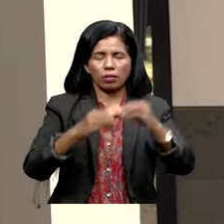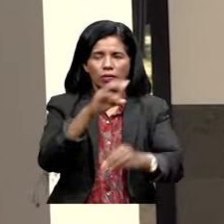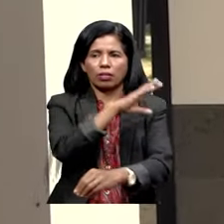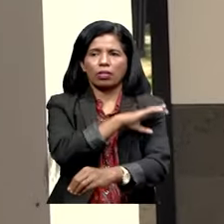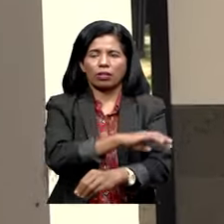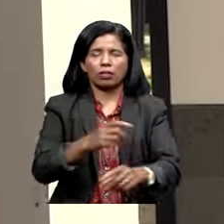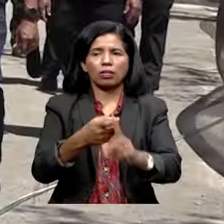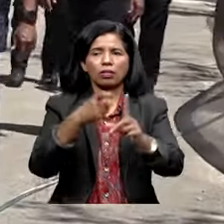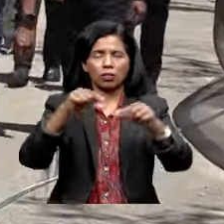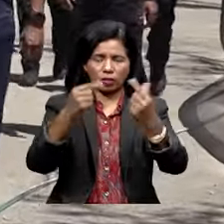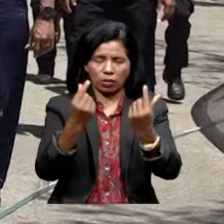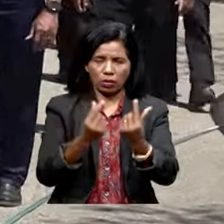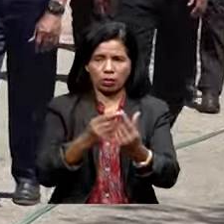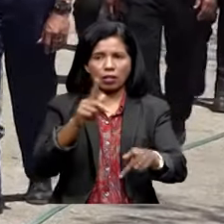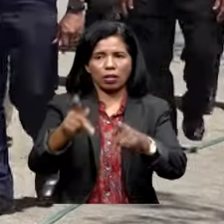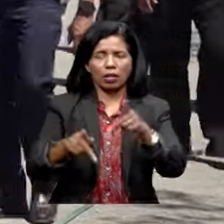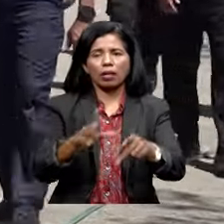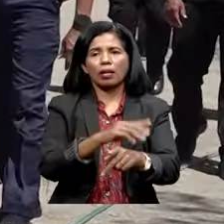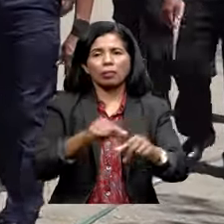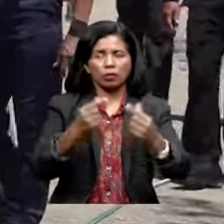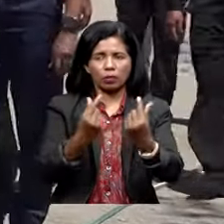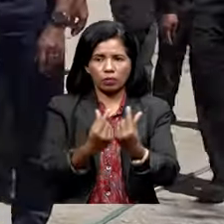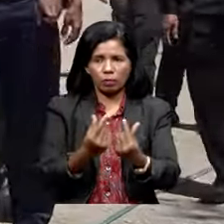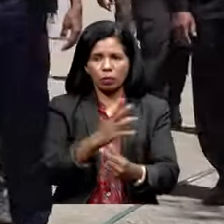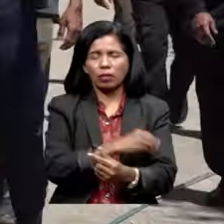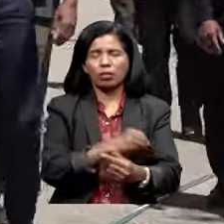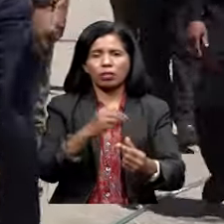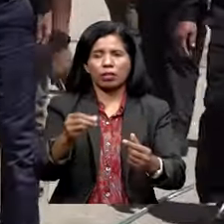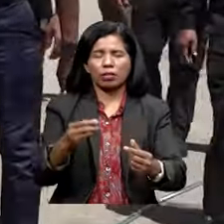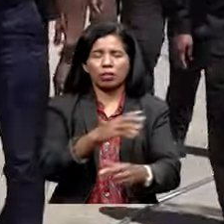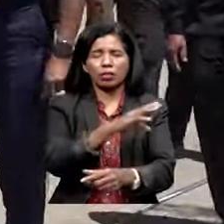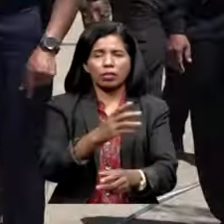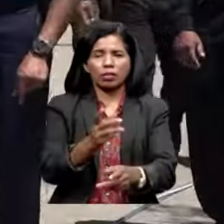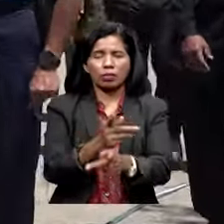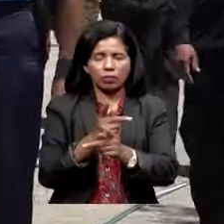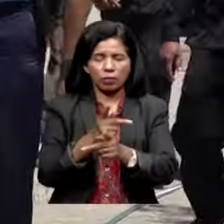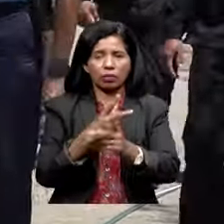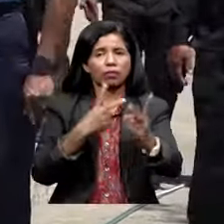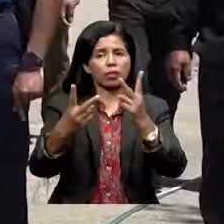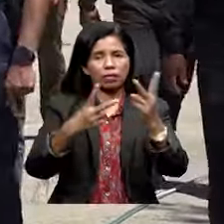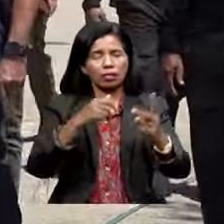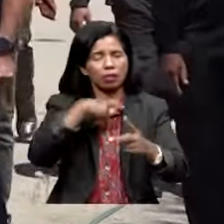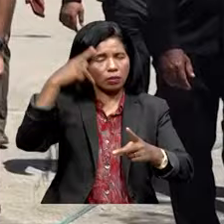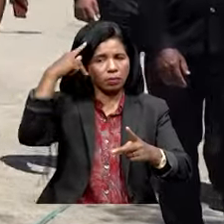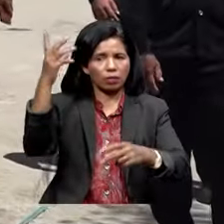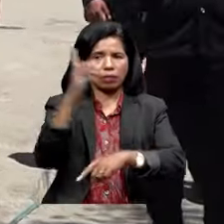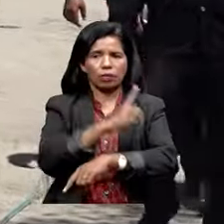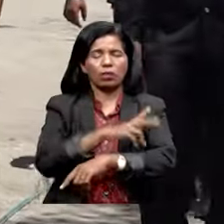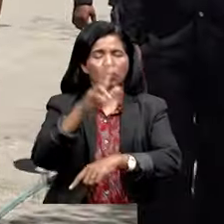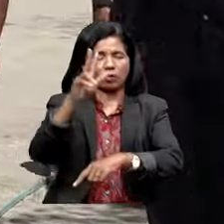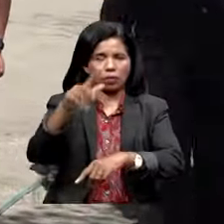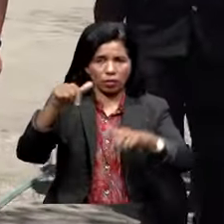o seu equipa conjunto, pombo mutin preparado, rodi assegura a visita pastoral Papa Francisco durante Lorontolo e